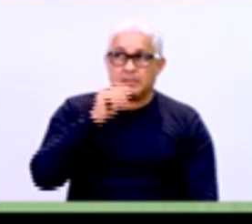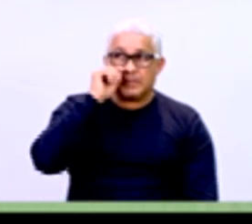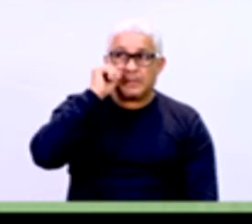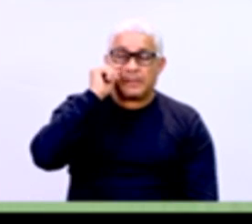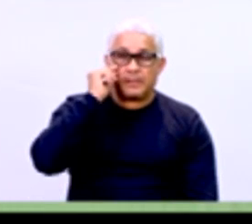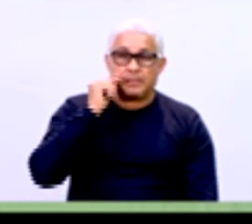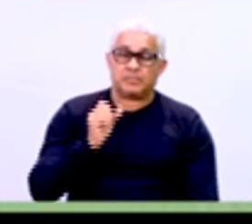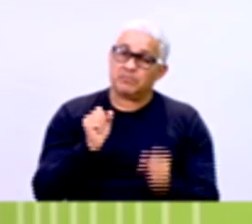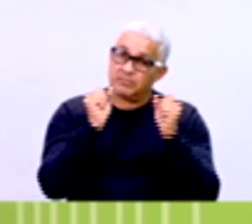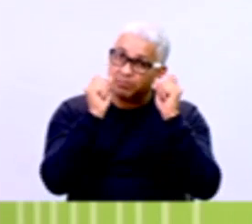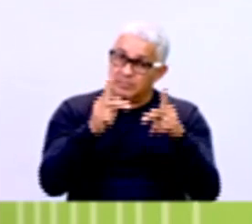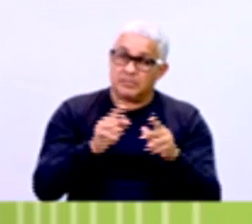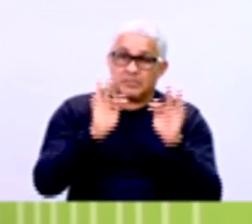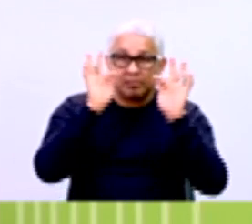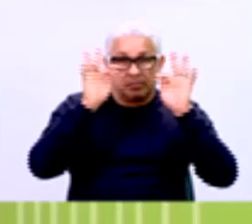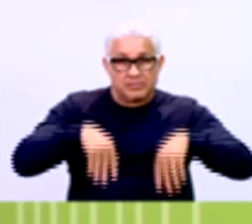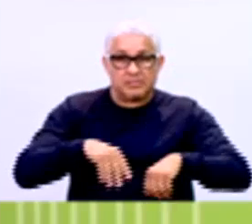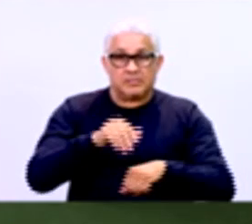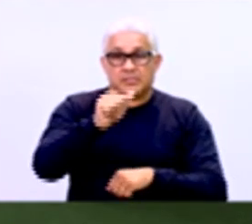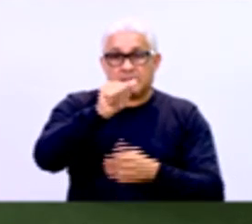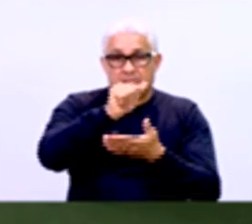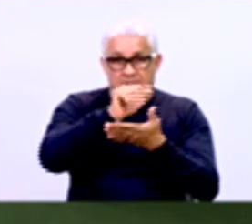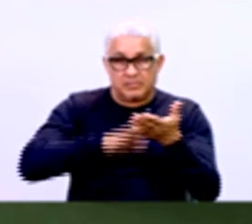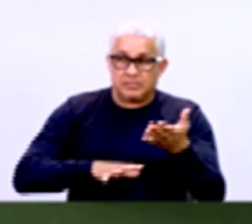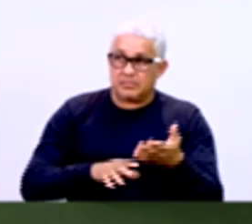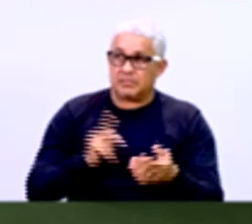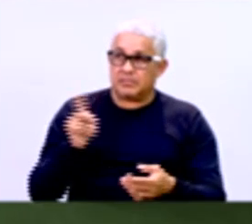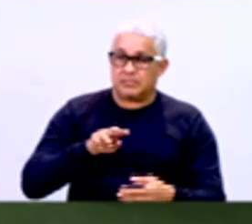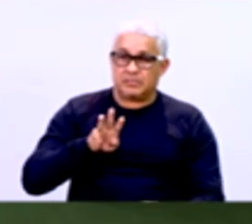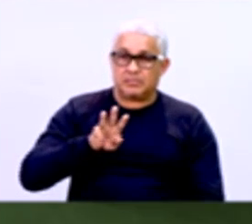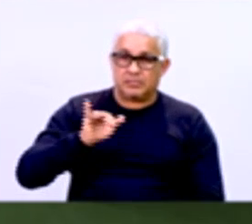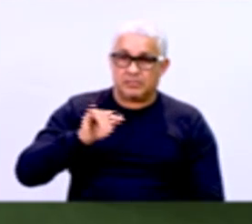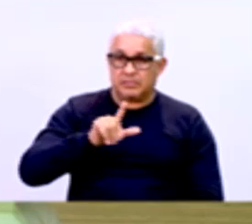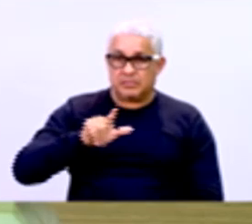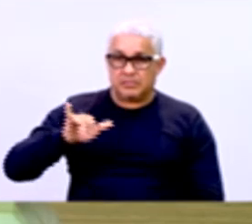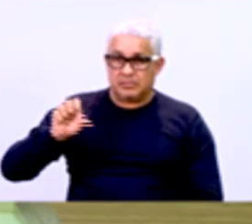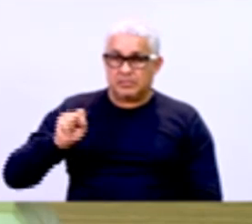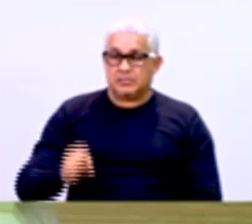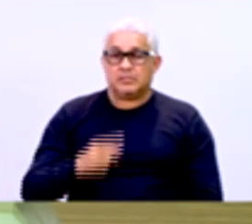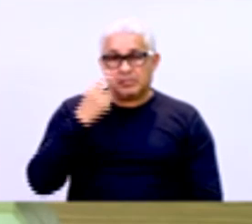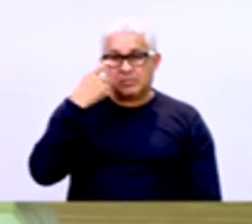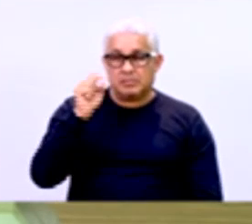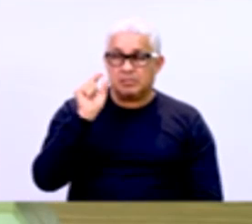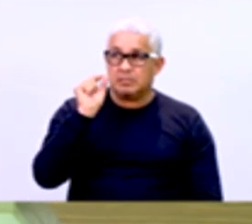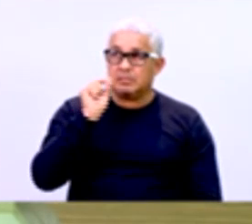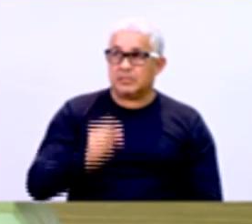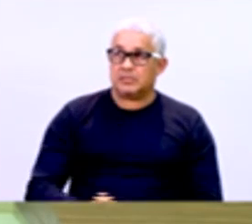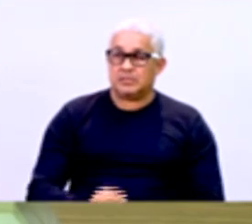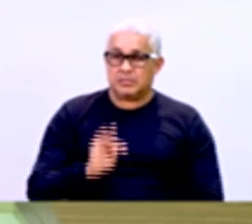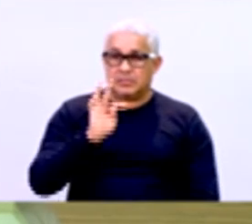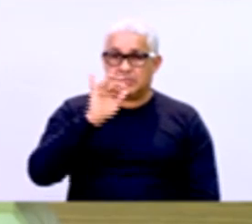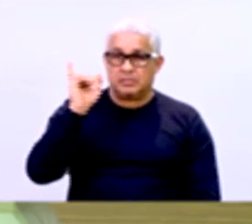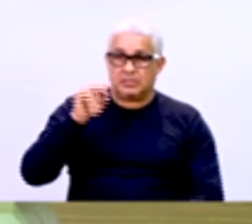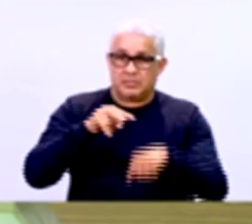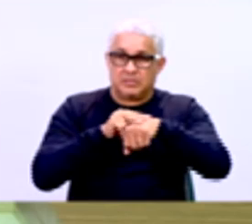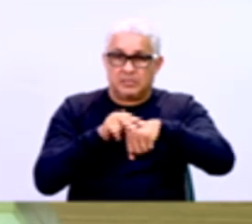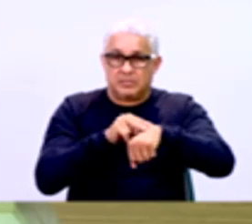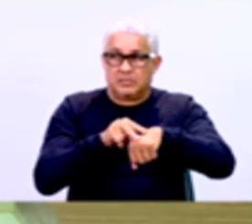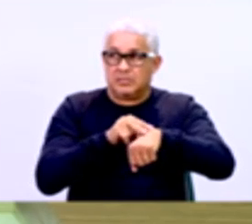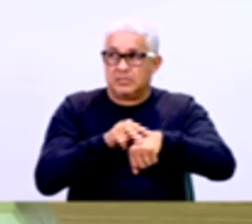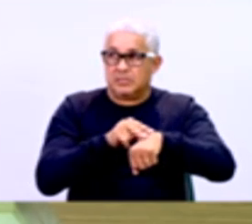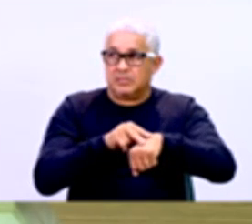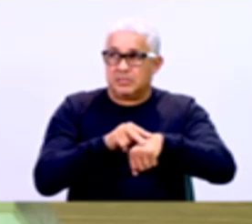E ok, terminamos aqui, professor Willis. É interessante sobre TI verde